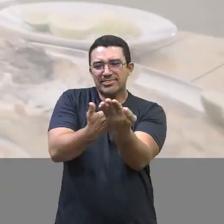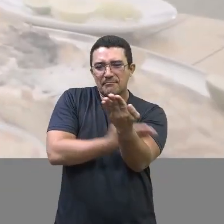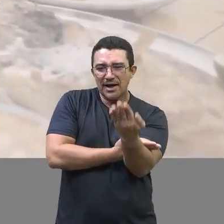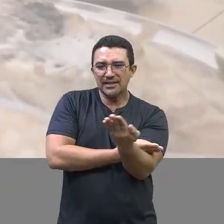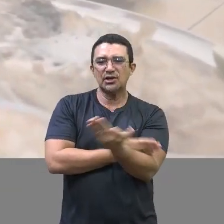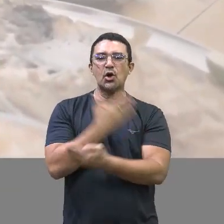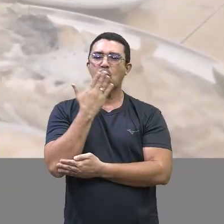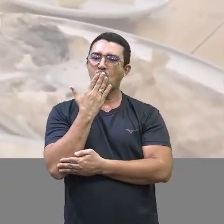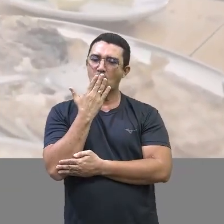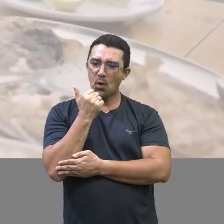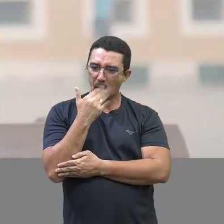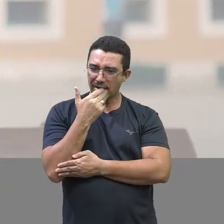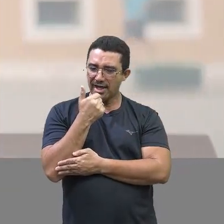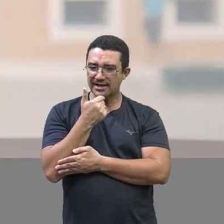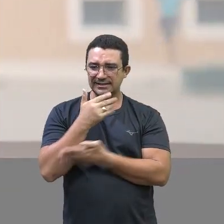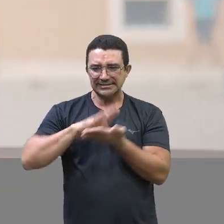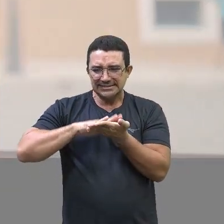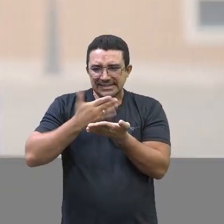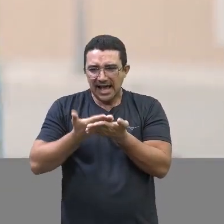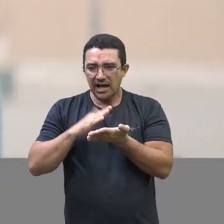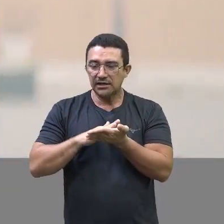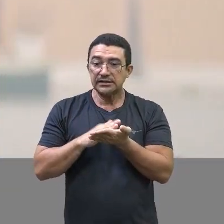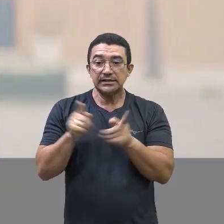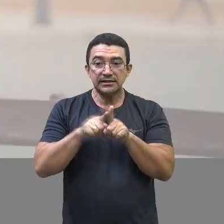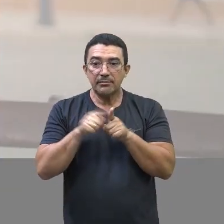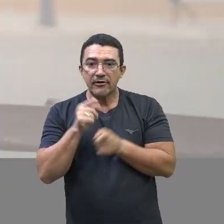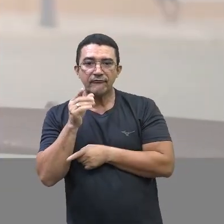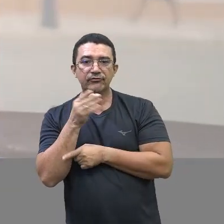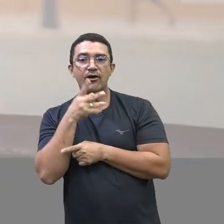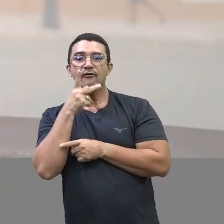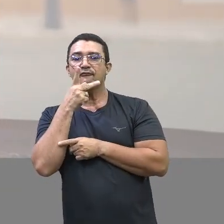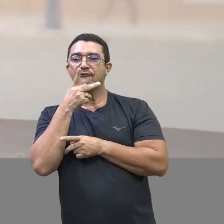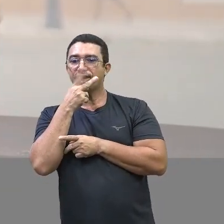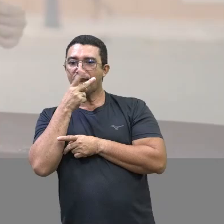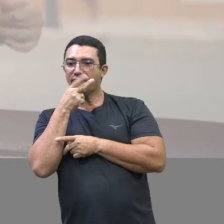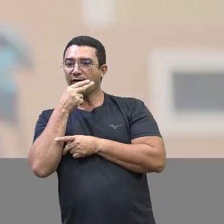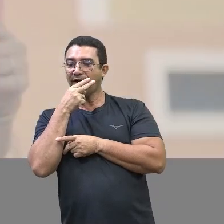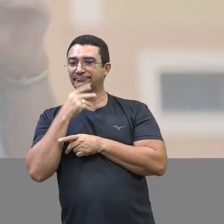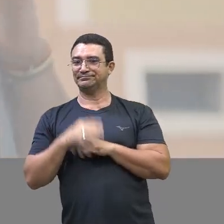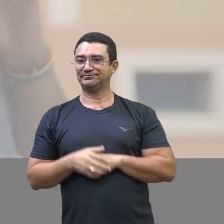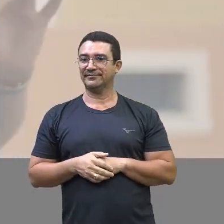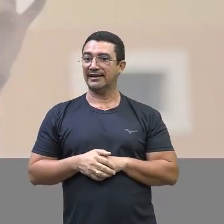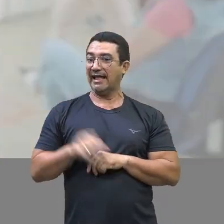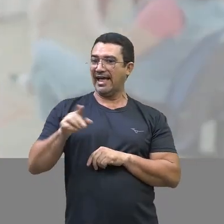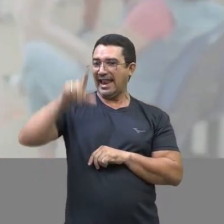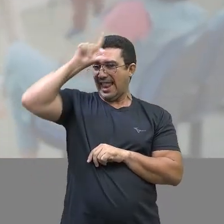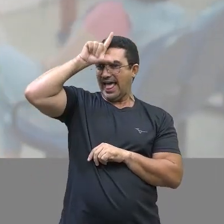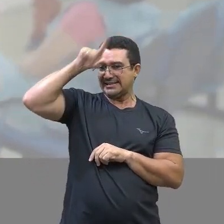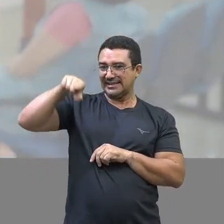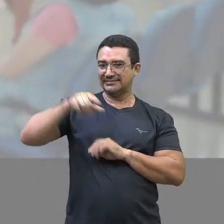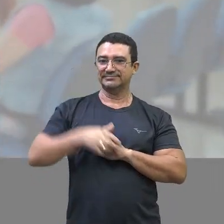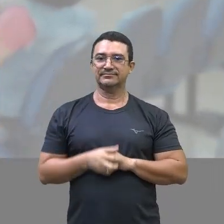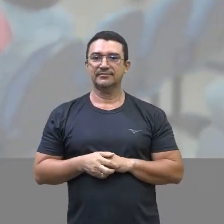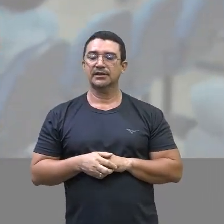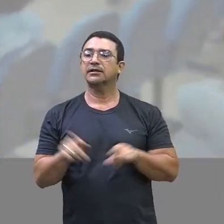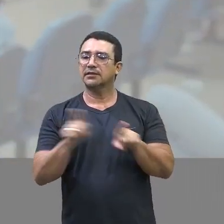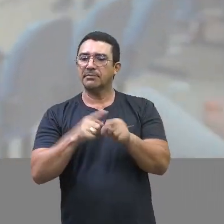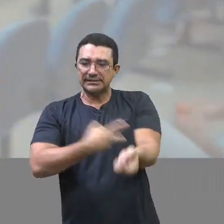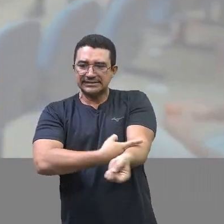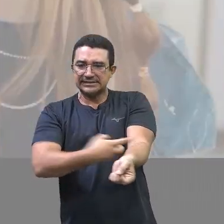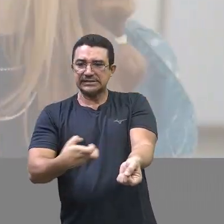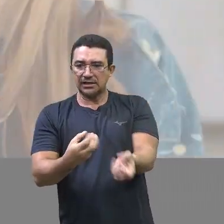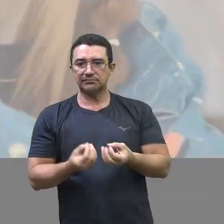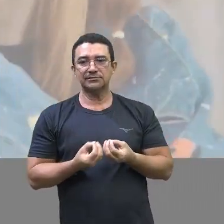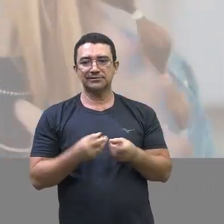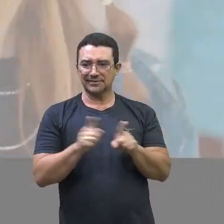assado. E cuidar da vida do outro, mas no bom sentido, né, Lesa? Doar sangue também é cuidar da